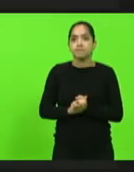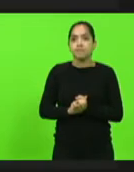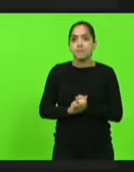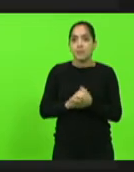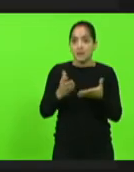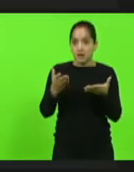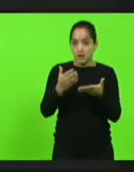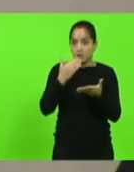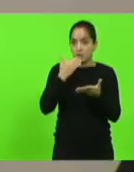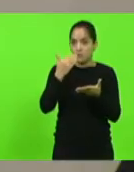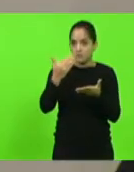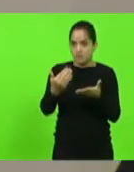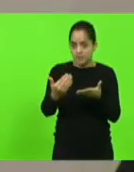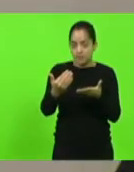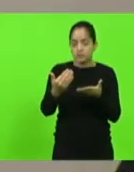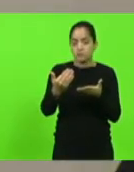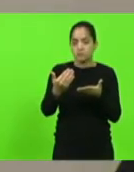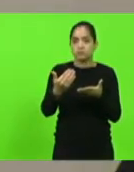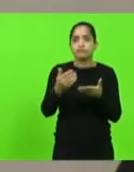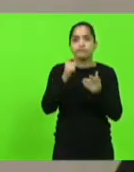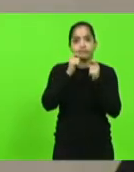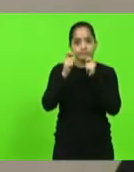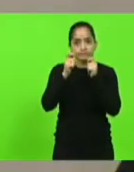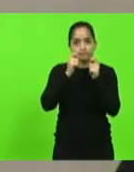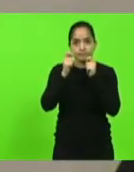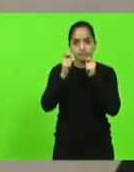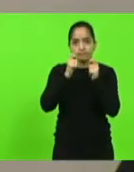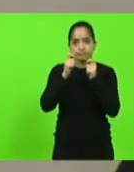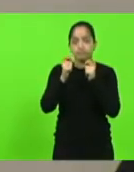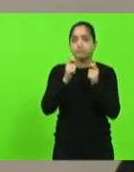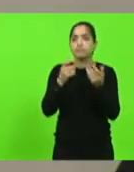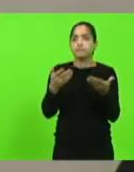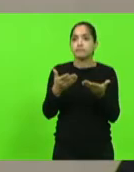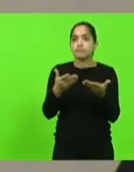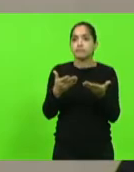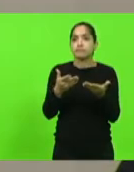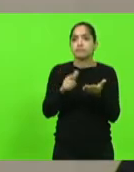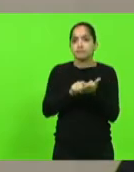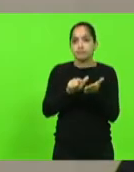Solicito a assessoria que proceda à distribuição do expediente.